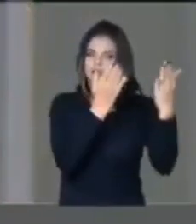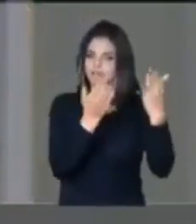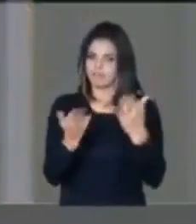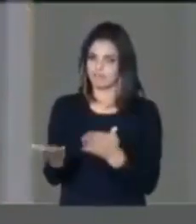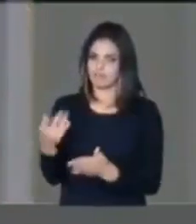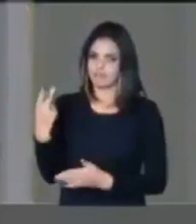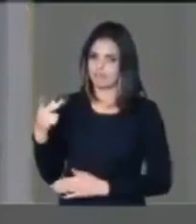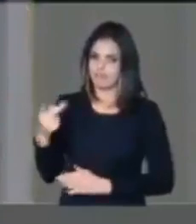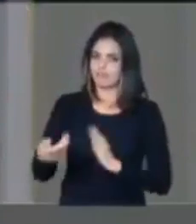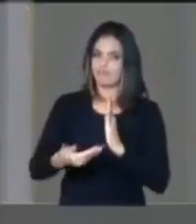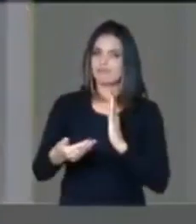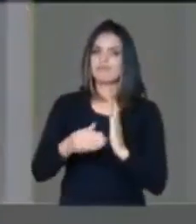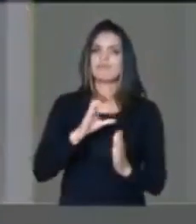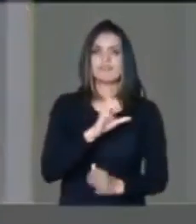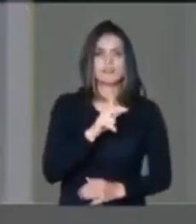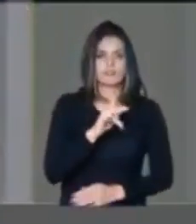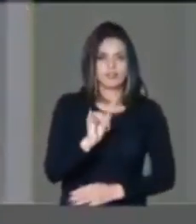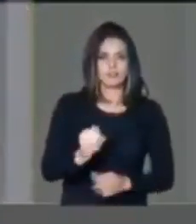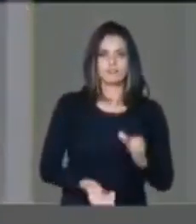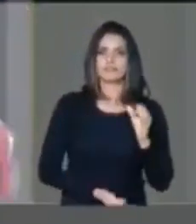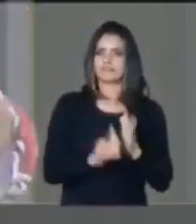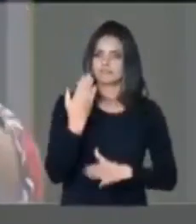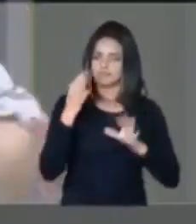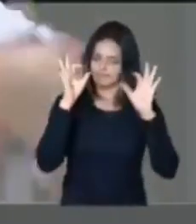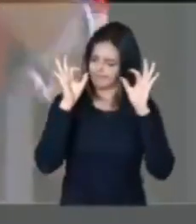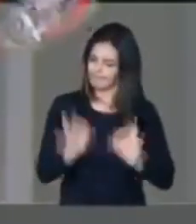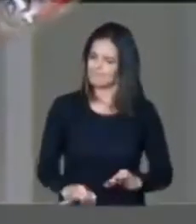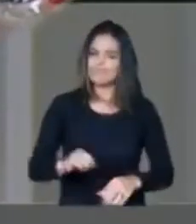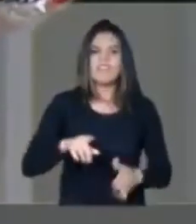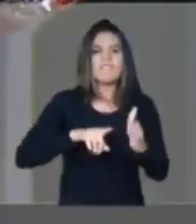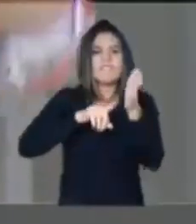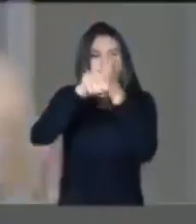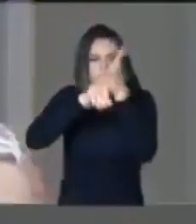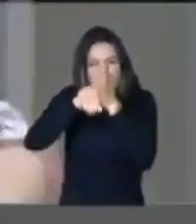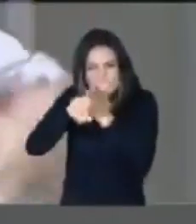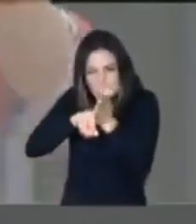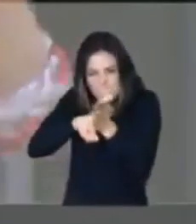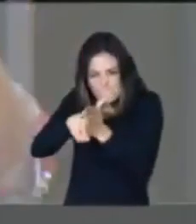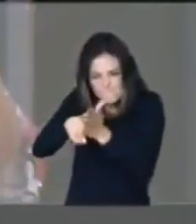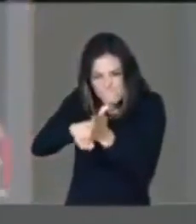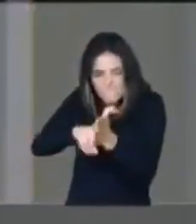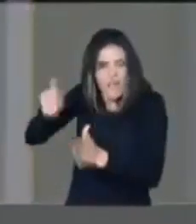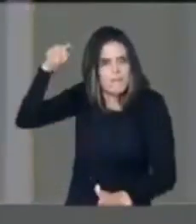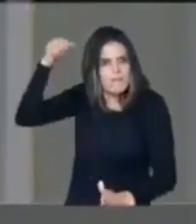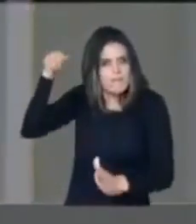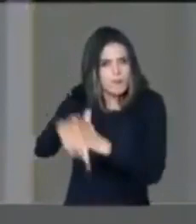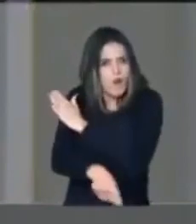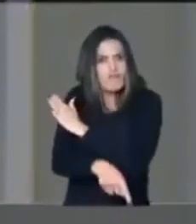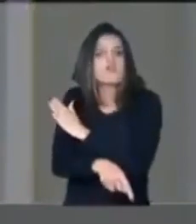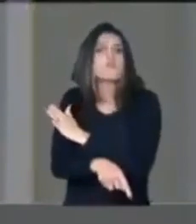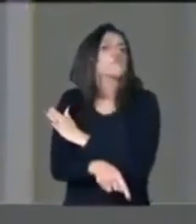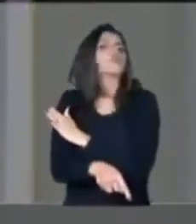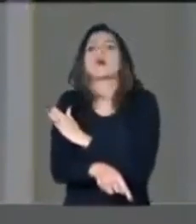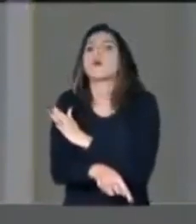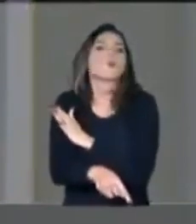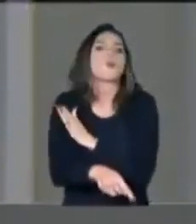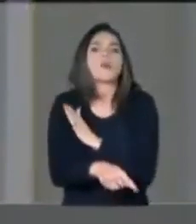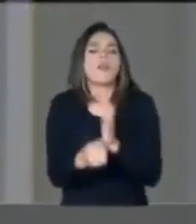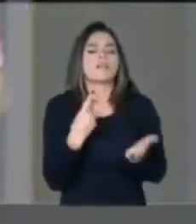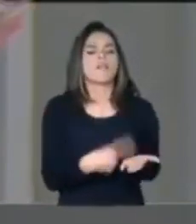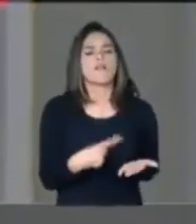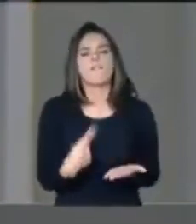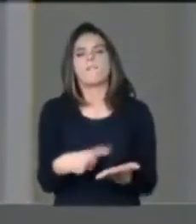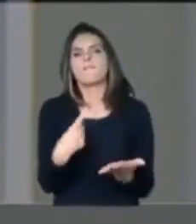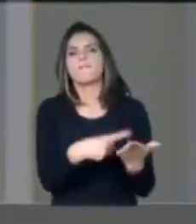casa e que essa CPI possa ser instalada para investigação profunda das investigações do